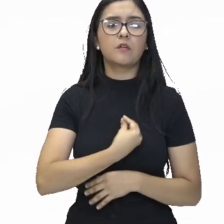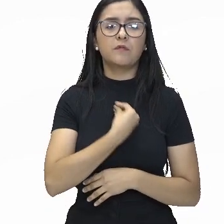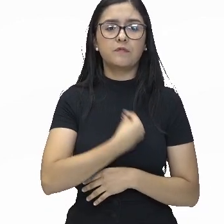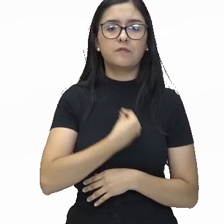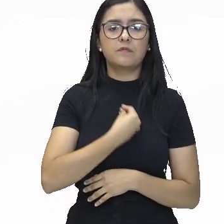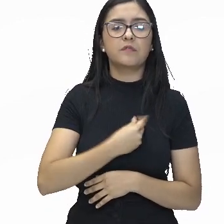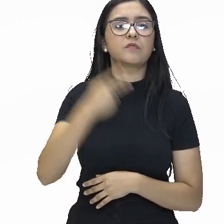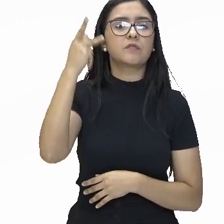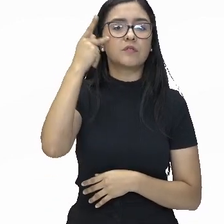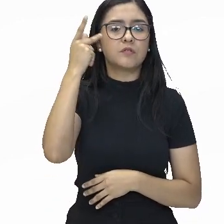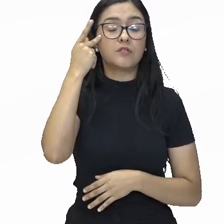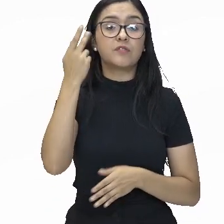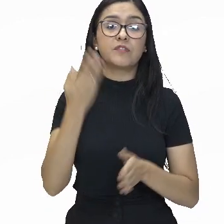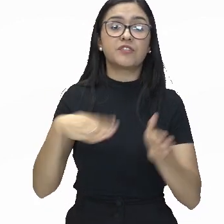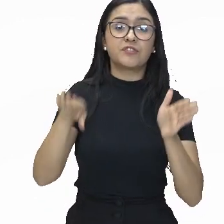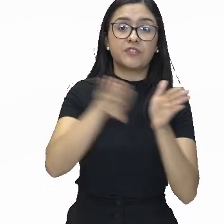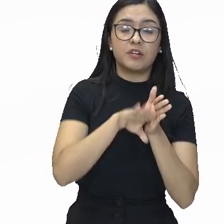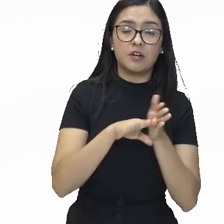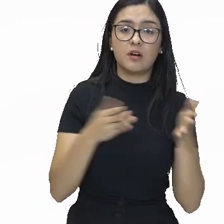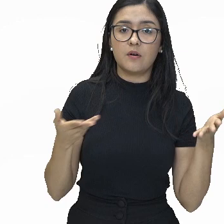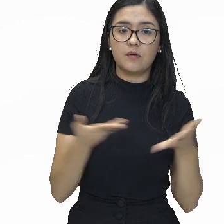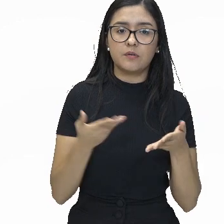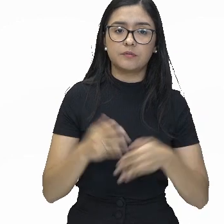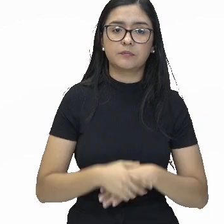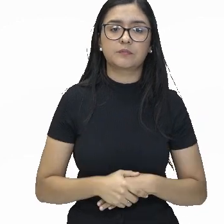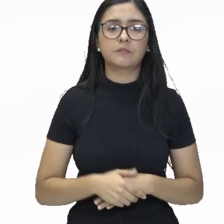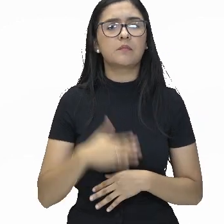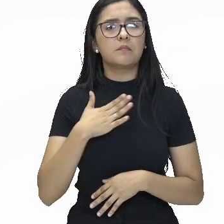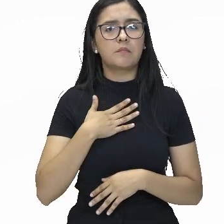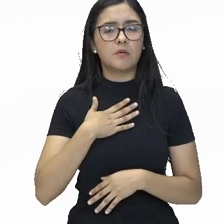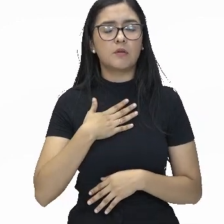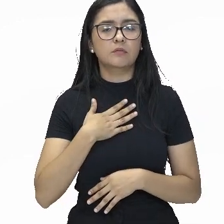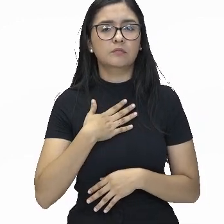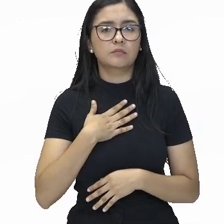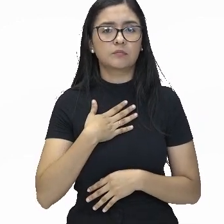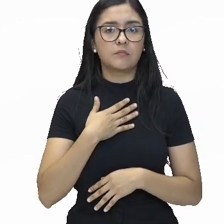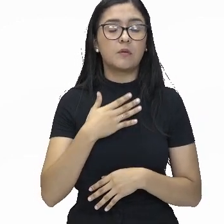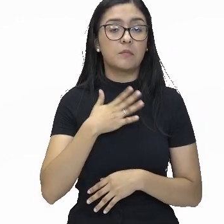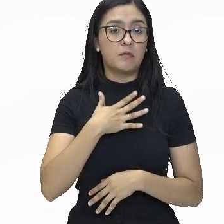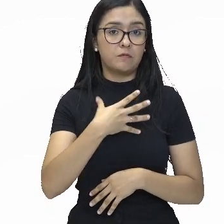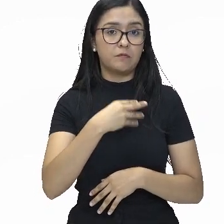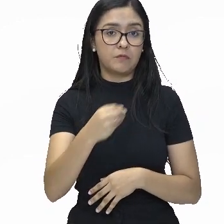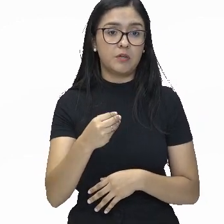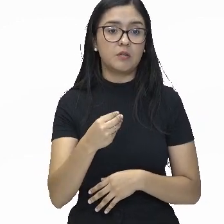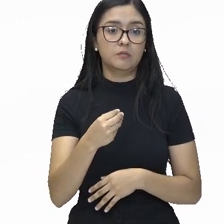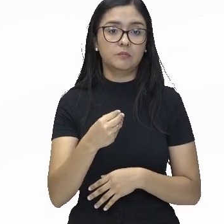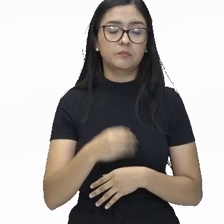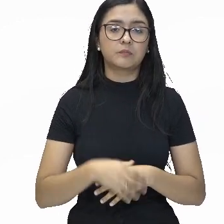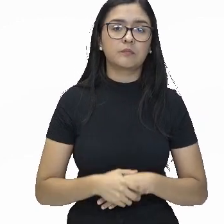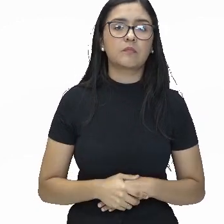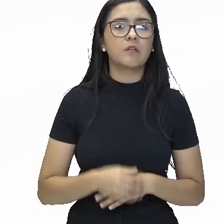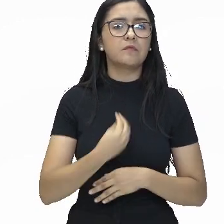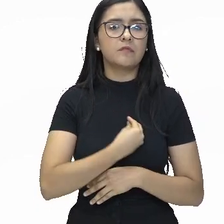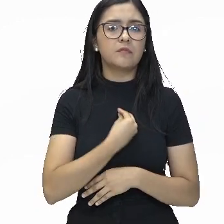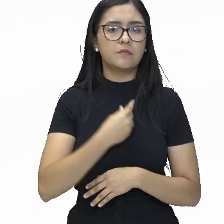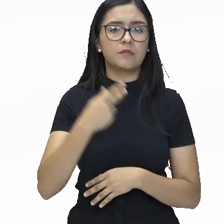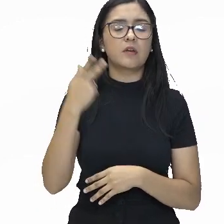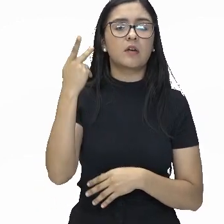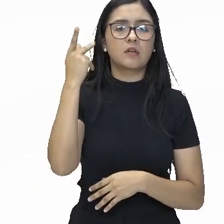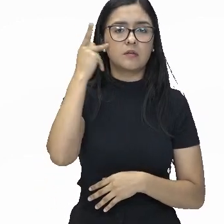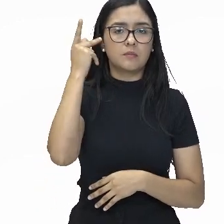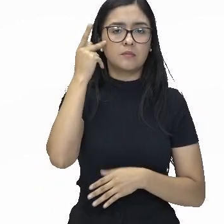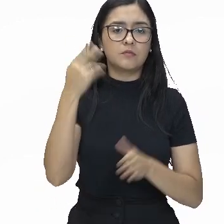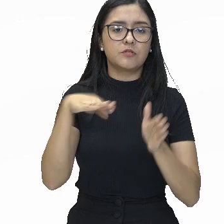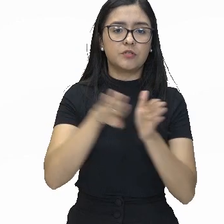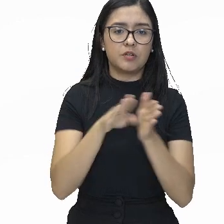São Paulo chegará hoje. Meu filho que mora em São Paulo chegará hoje. Vocês já identificaram a diferença que há